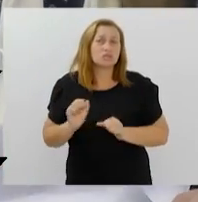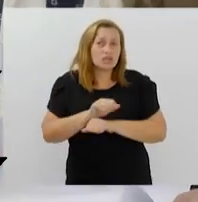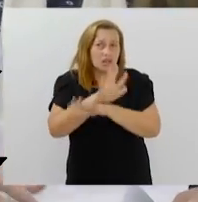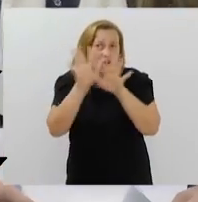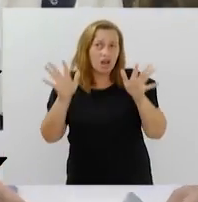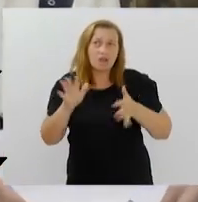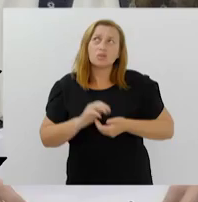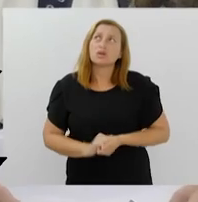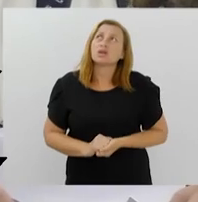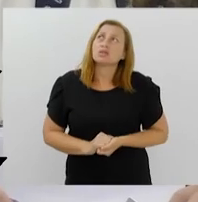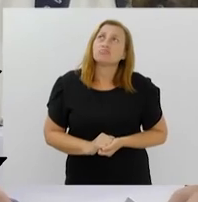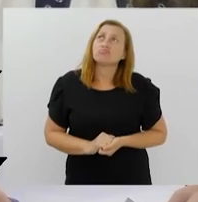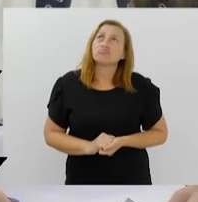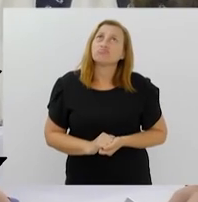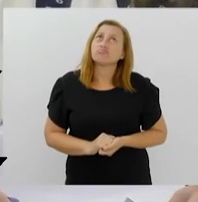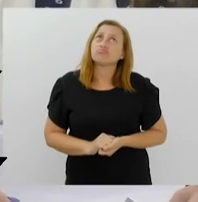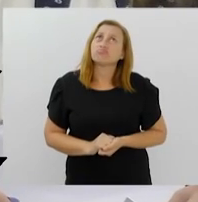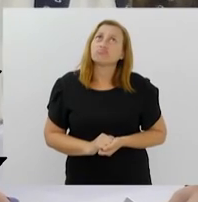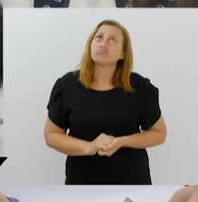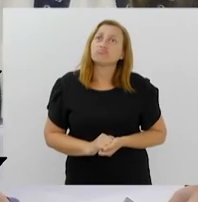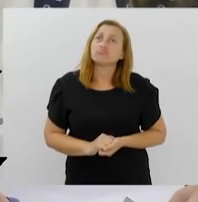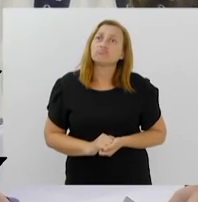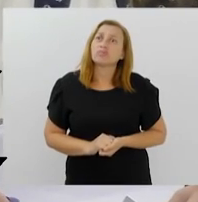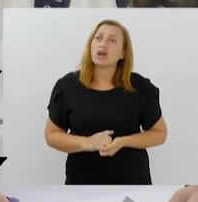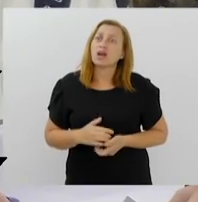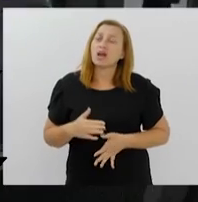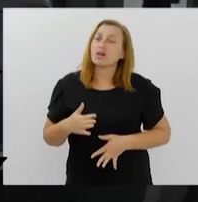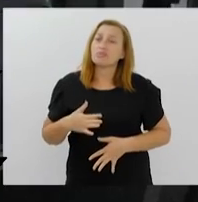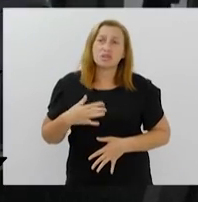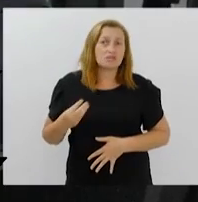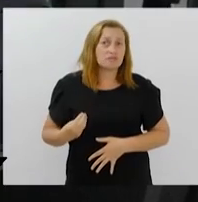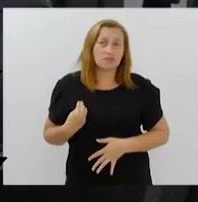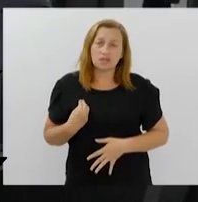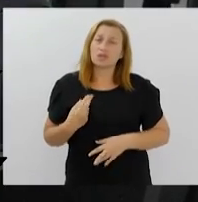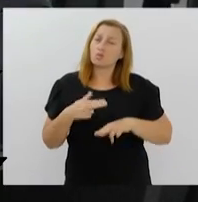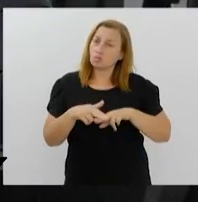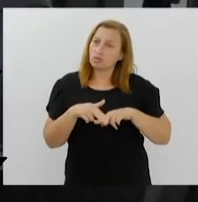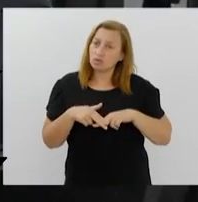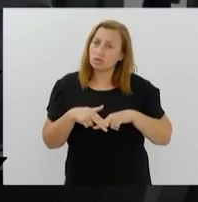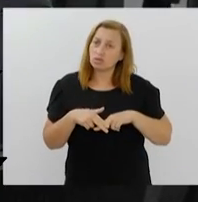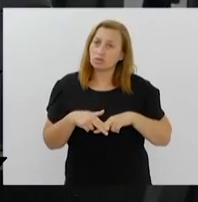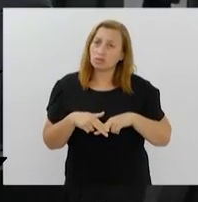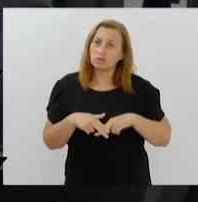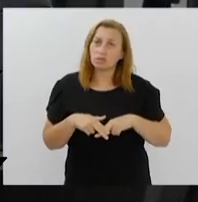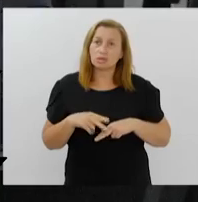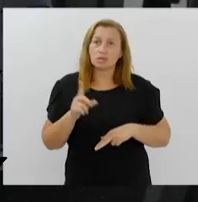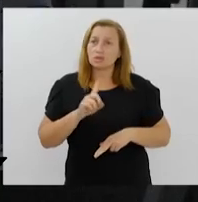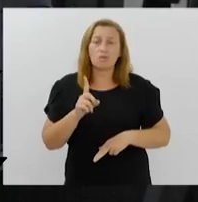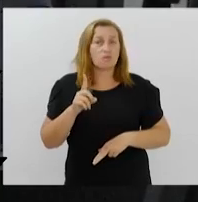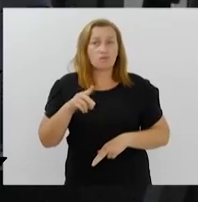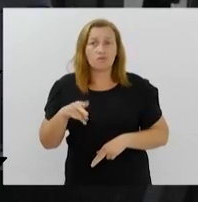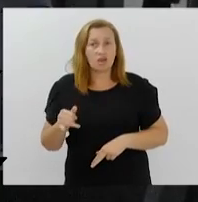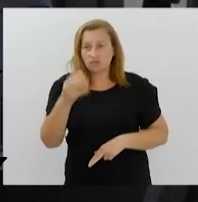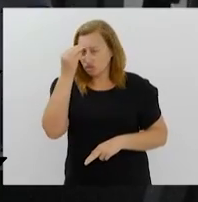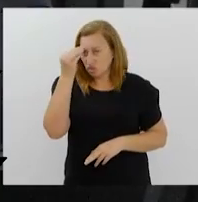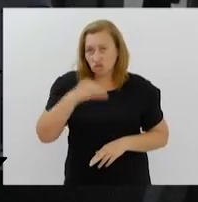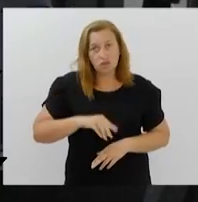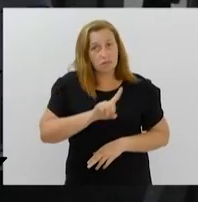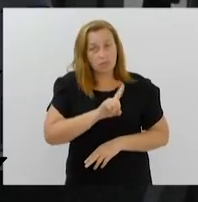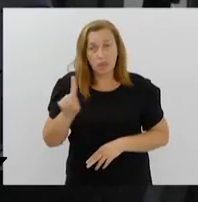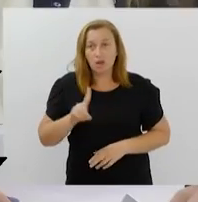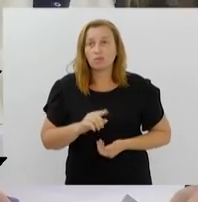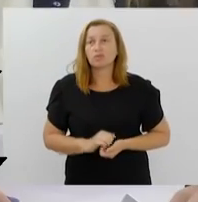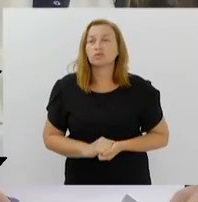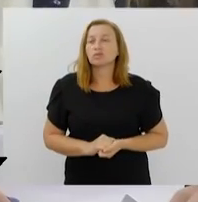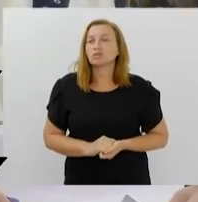fiz isso ser a causa da minha vida total né E a gente não vai desistir não vai